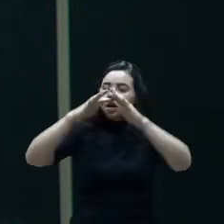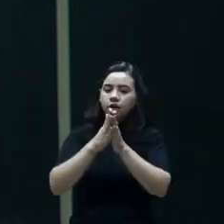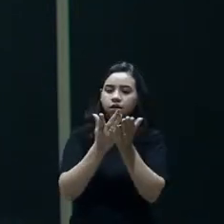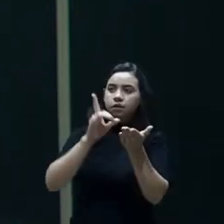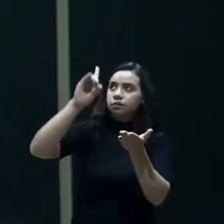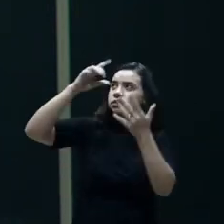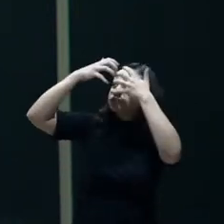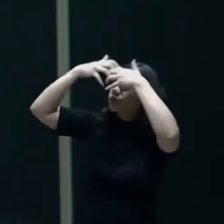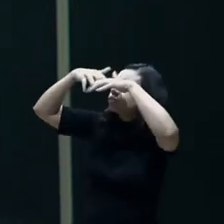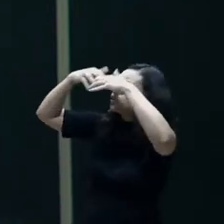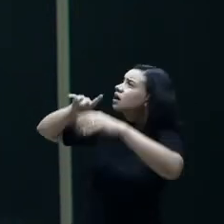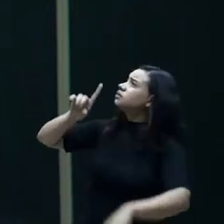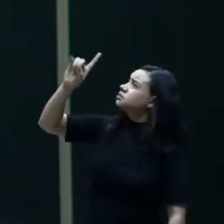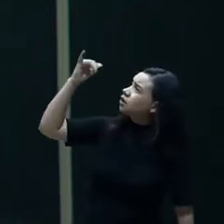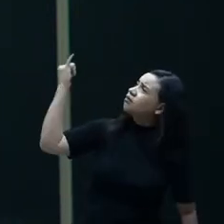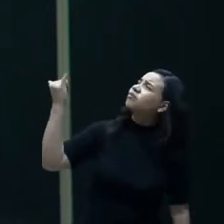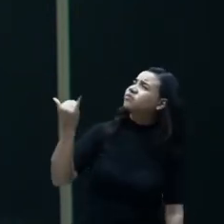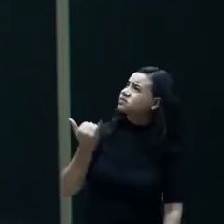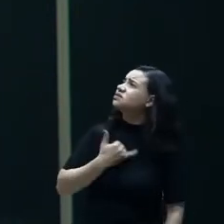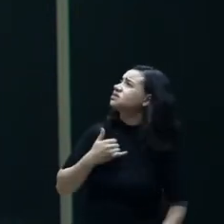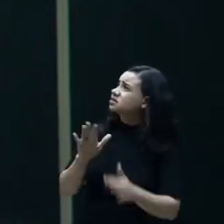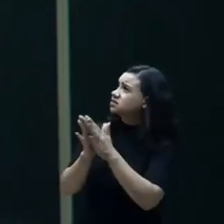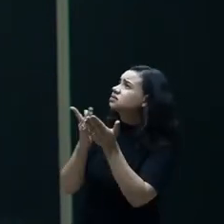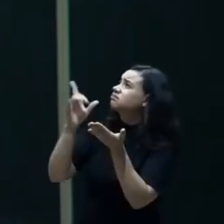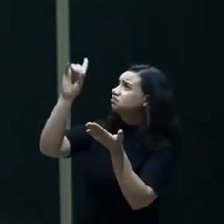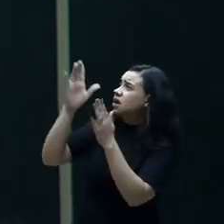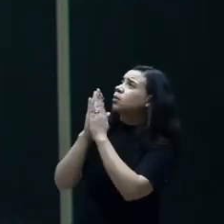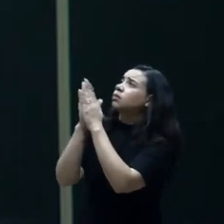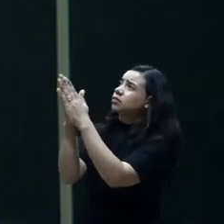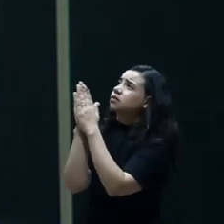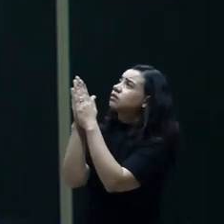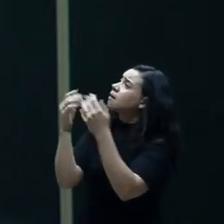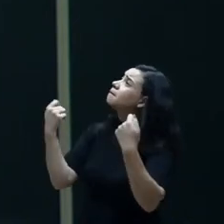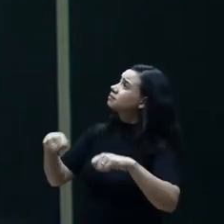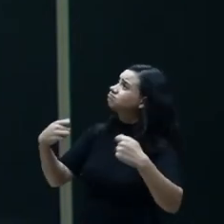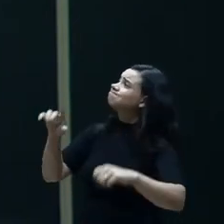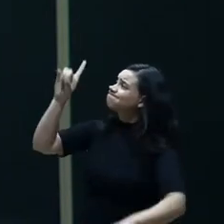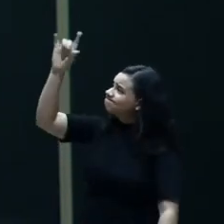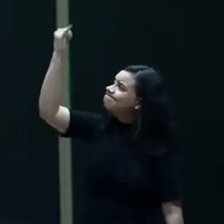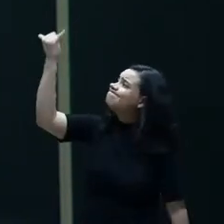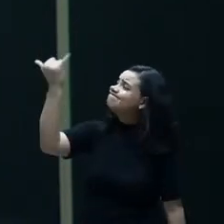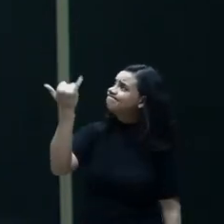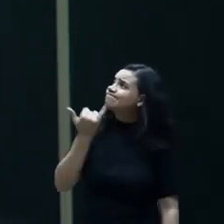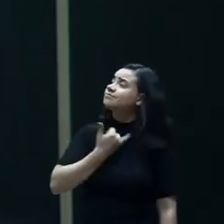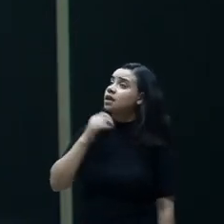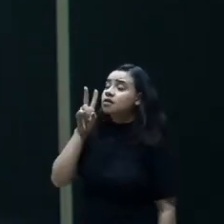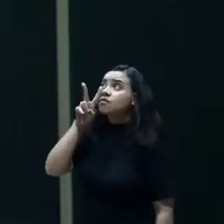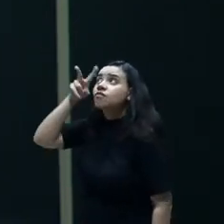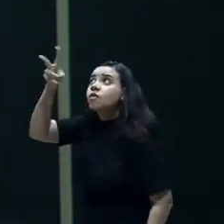da mensagem dizer, Deus, fala comigo na palavra. Eu preciso de uma palavra. Me dá